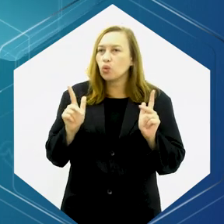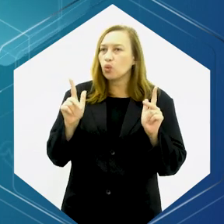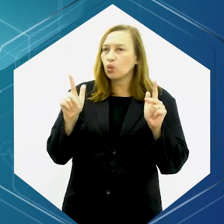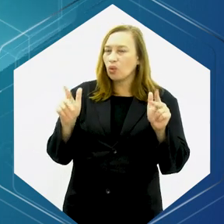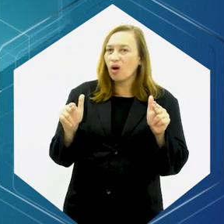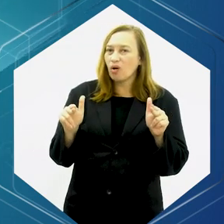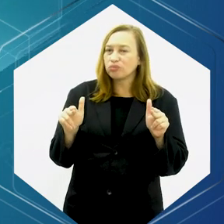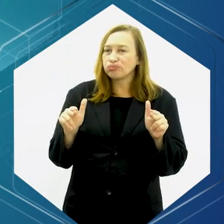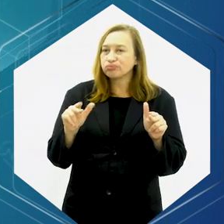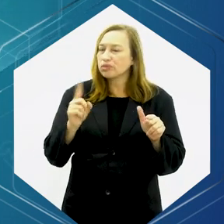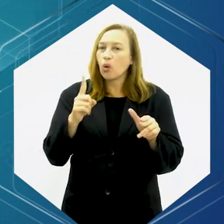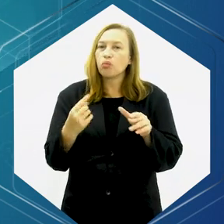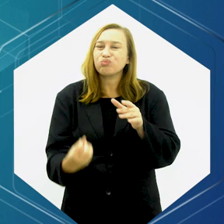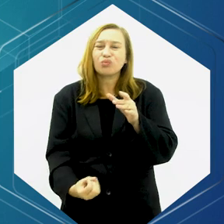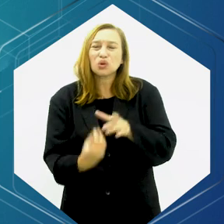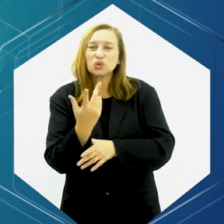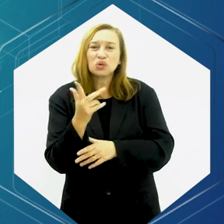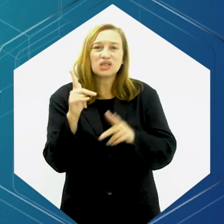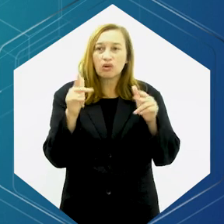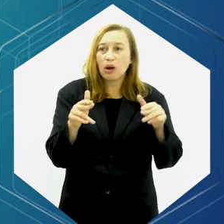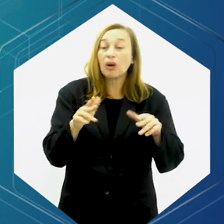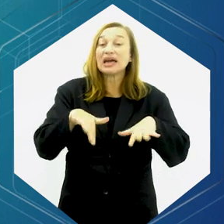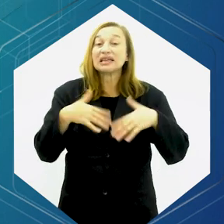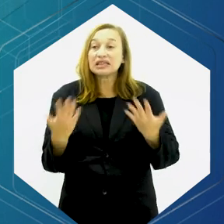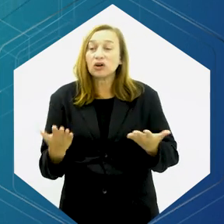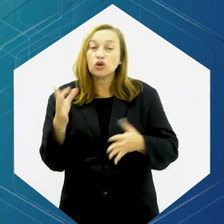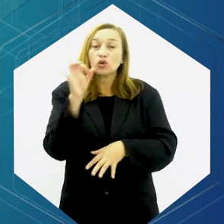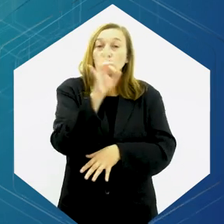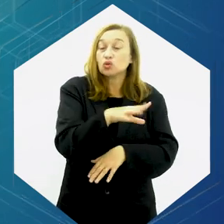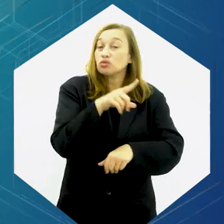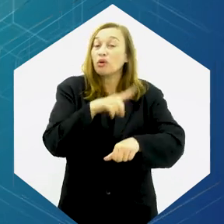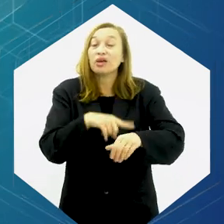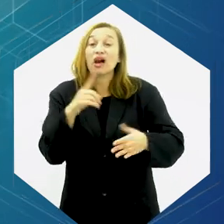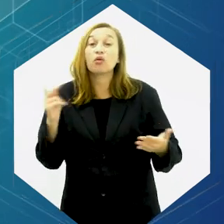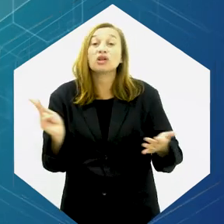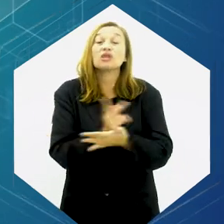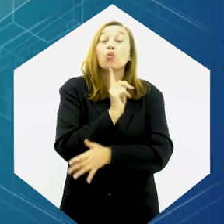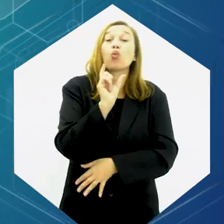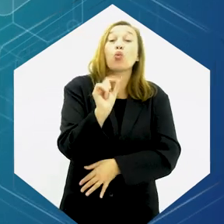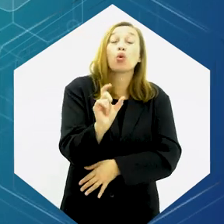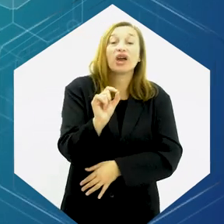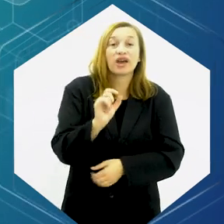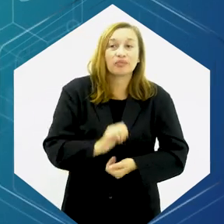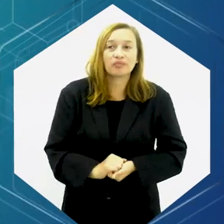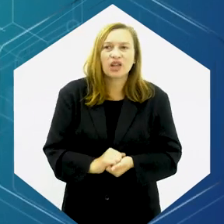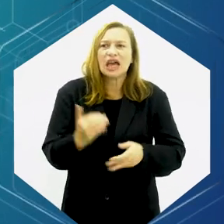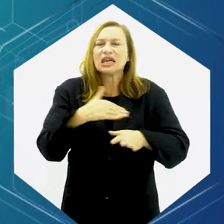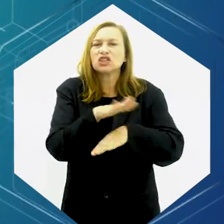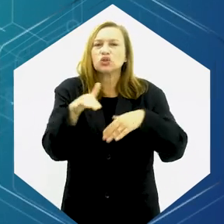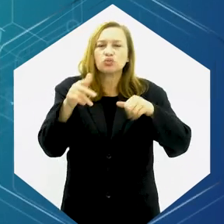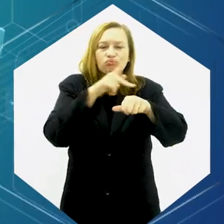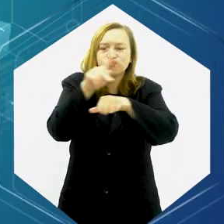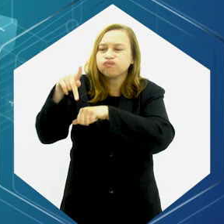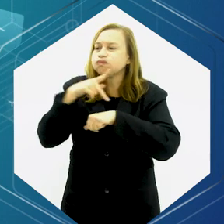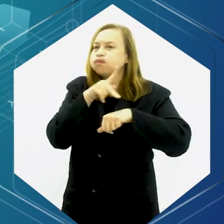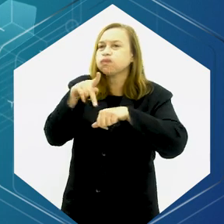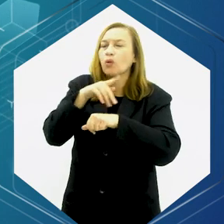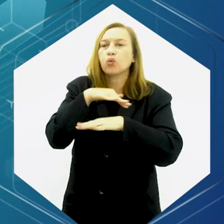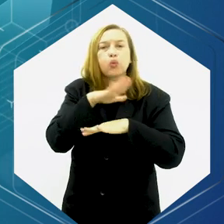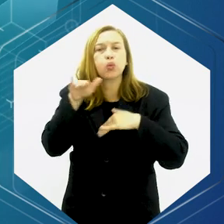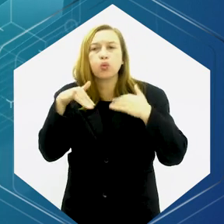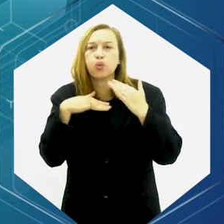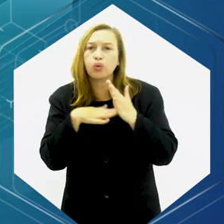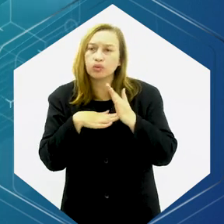iguais não produzem o mesmo efeito então nos últimos tempos que que tem acontecido não é em todos os